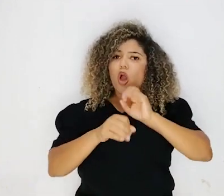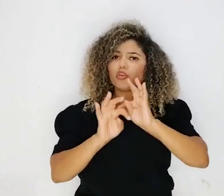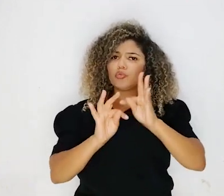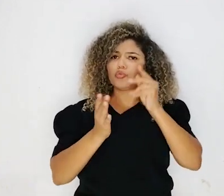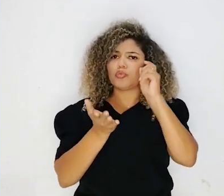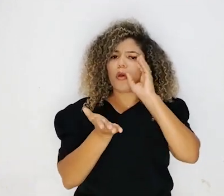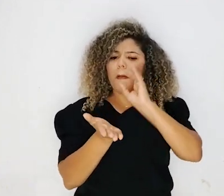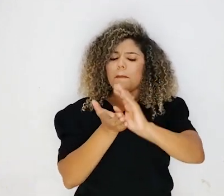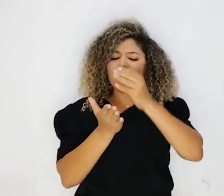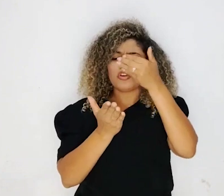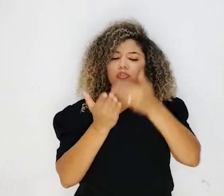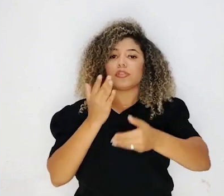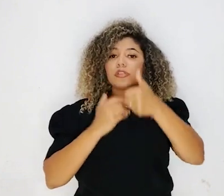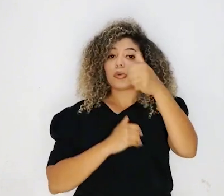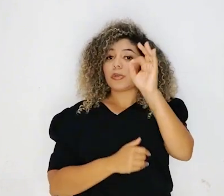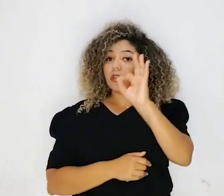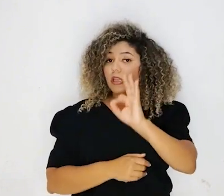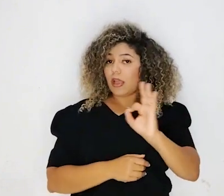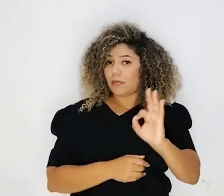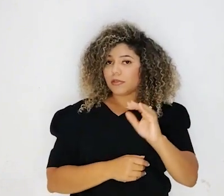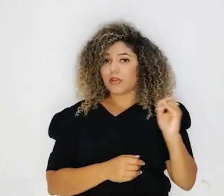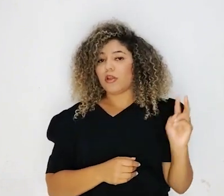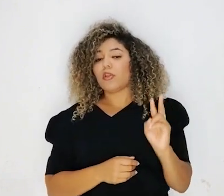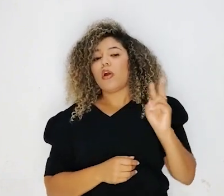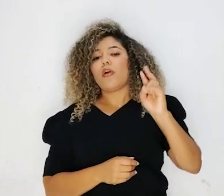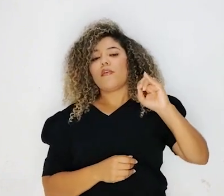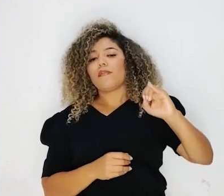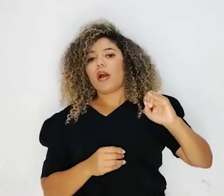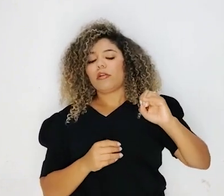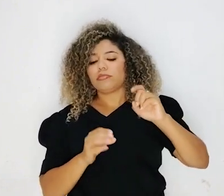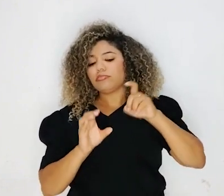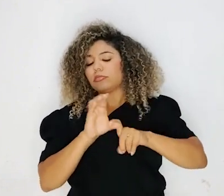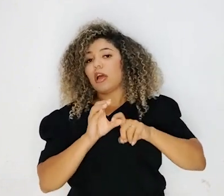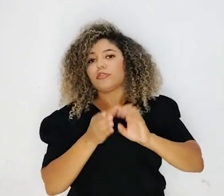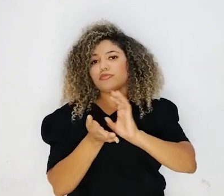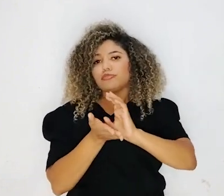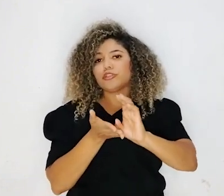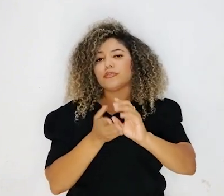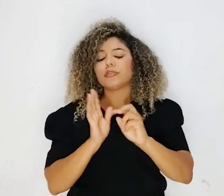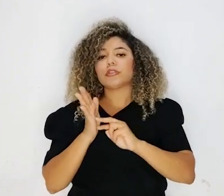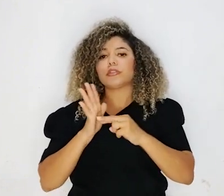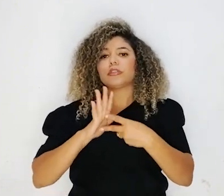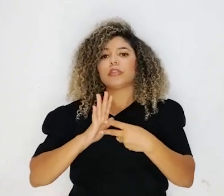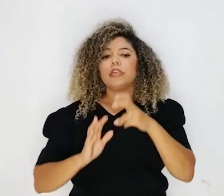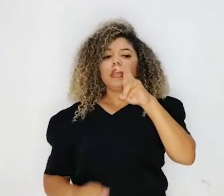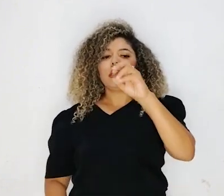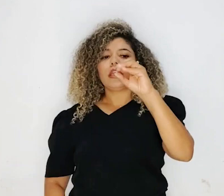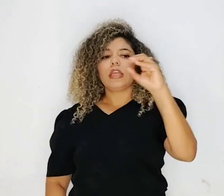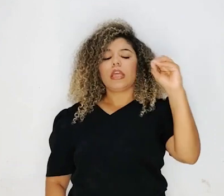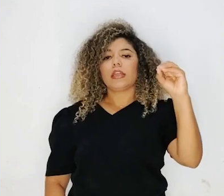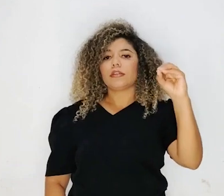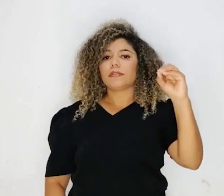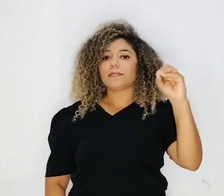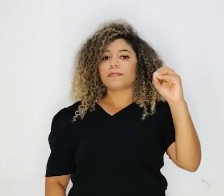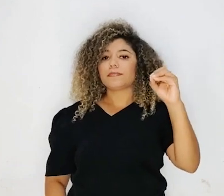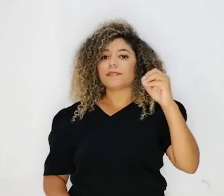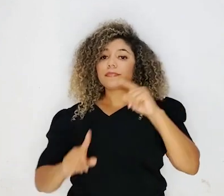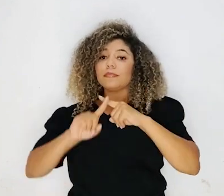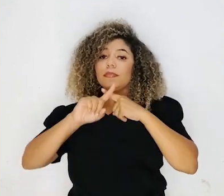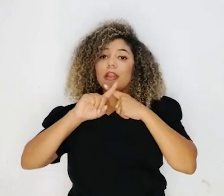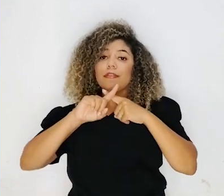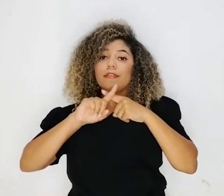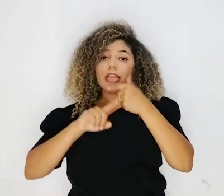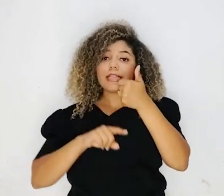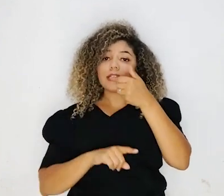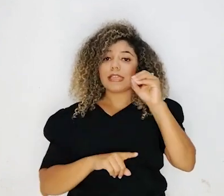Diz que daria aqui um desconto de 10% sobre o valor da dívida. Então seria o quê? 500